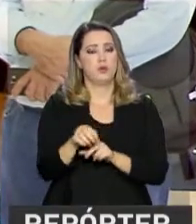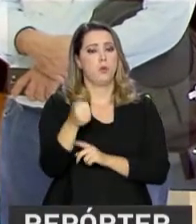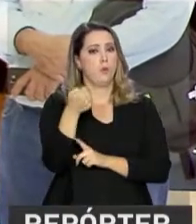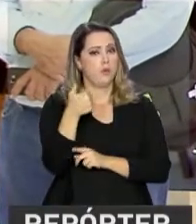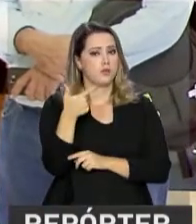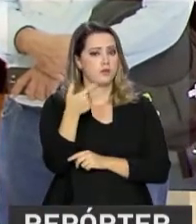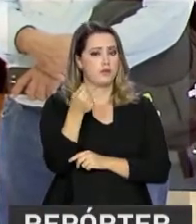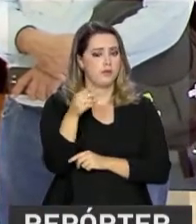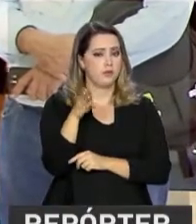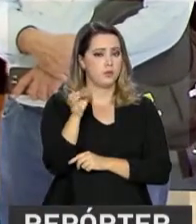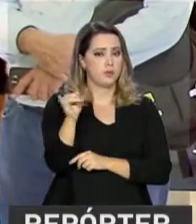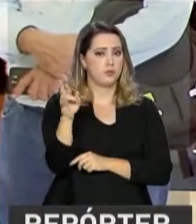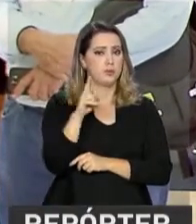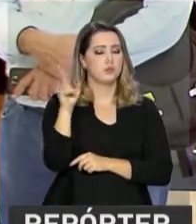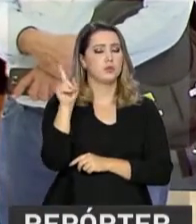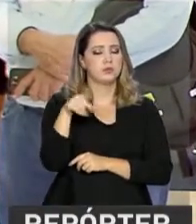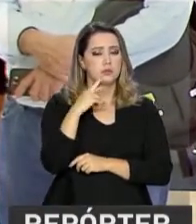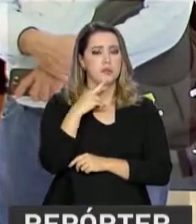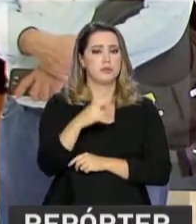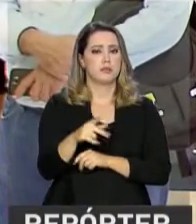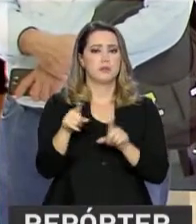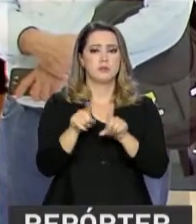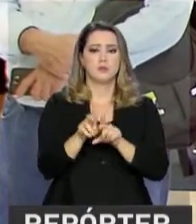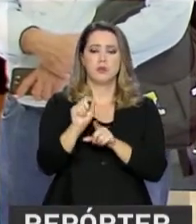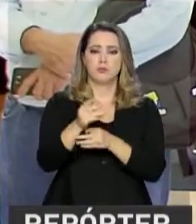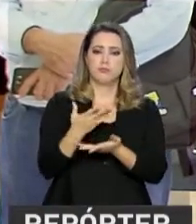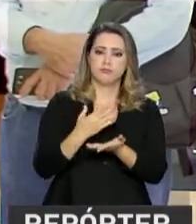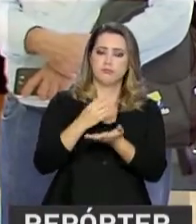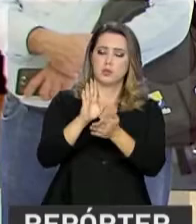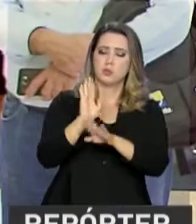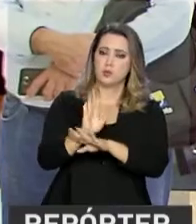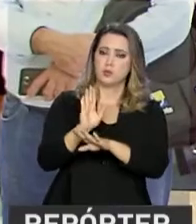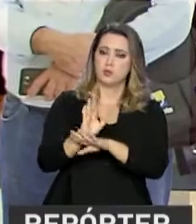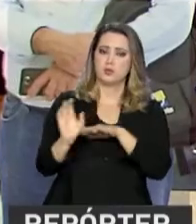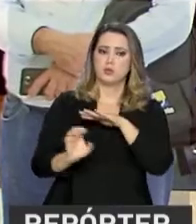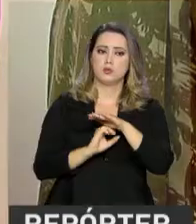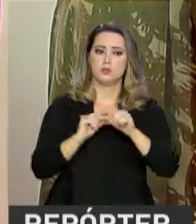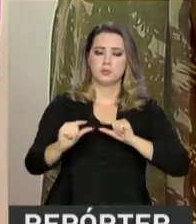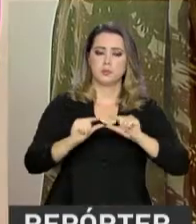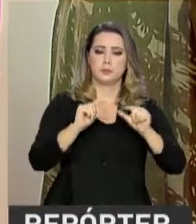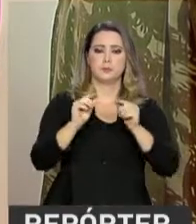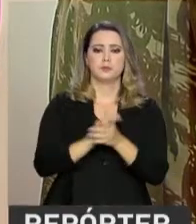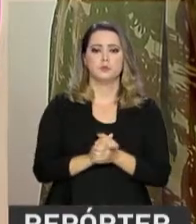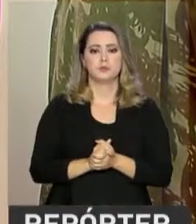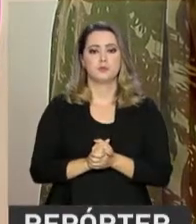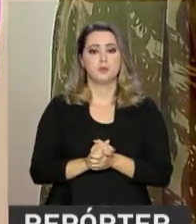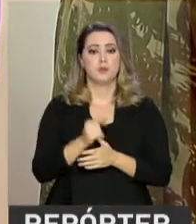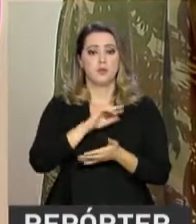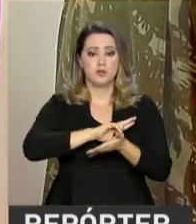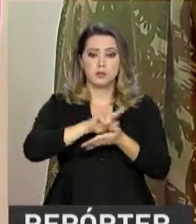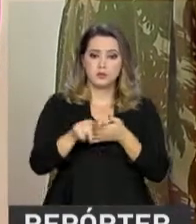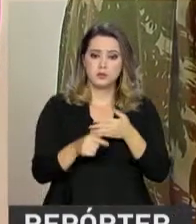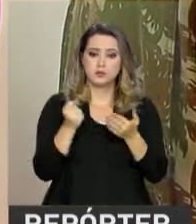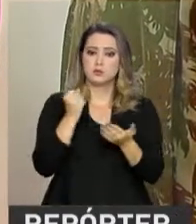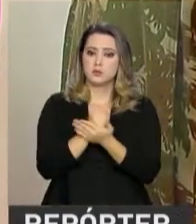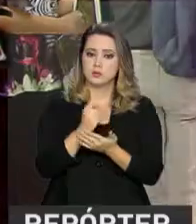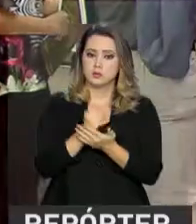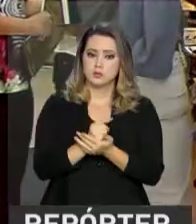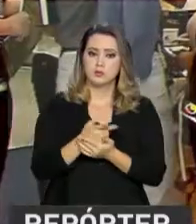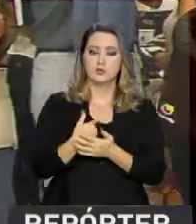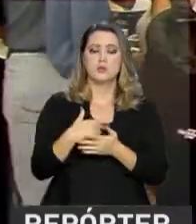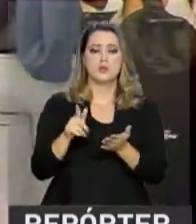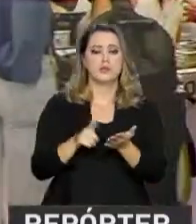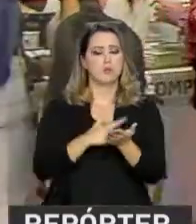bilhões foram resultado do fornecimento de micro e pequenas empresas entre os produtos mais comprados estão